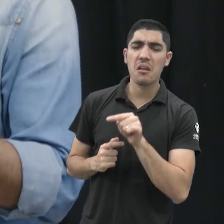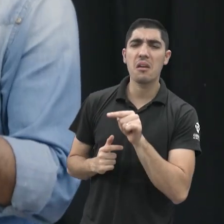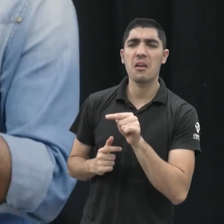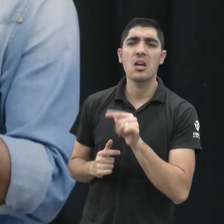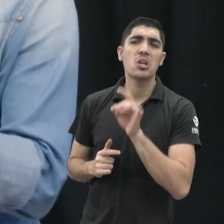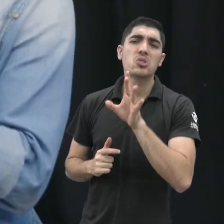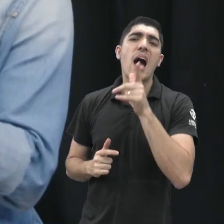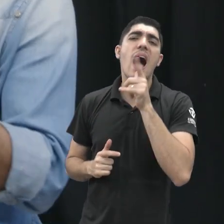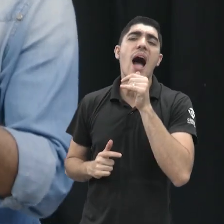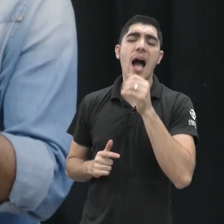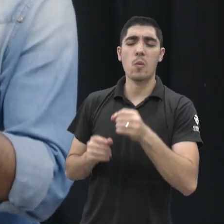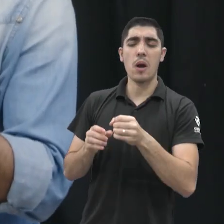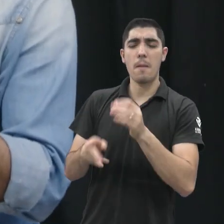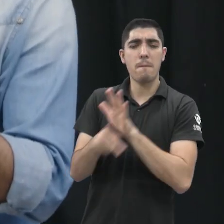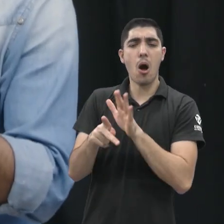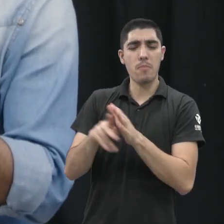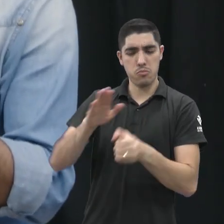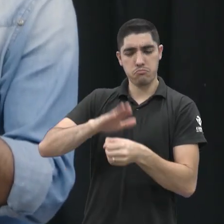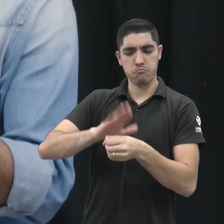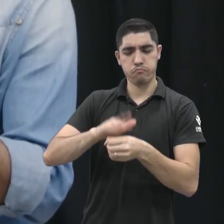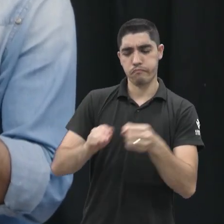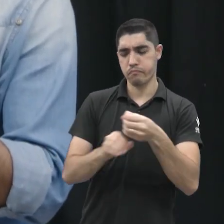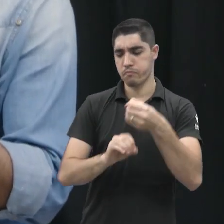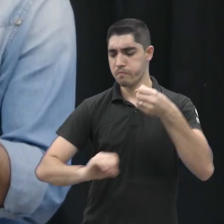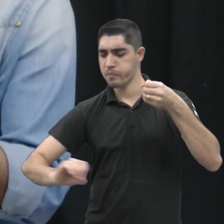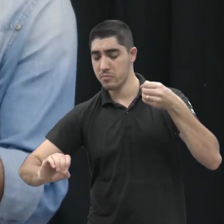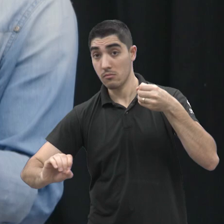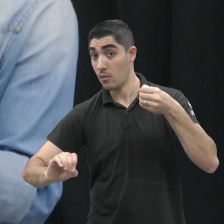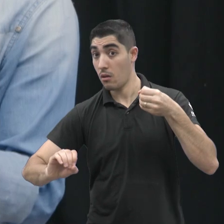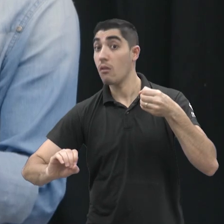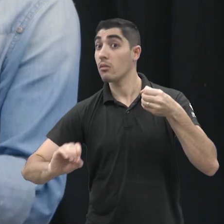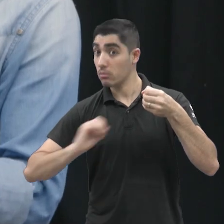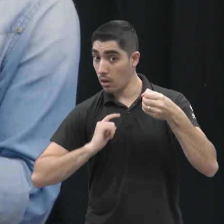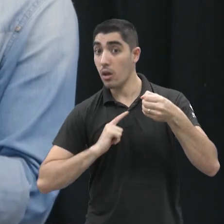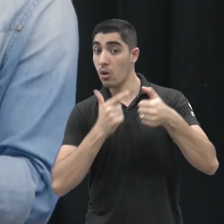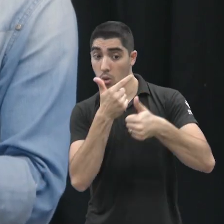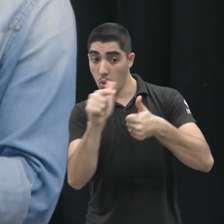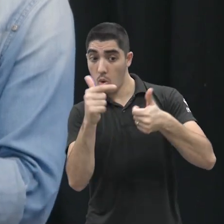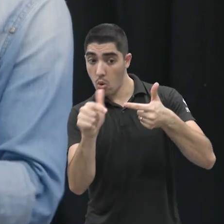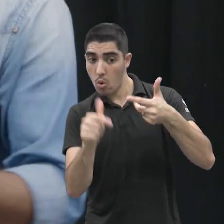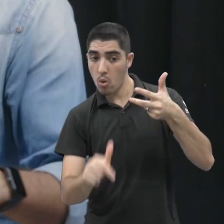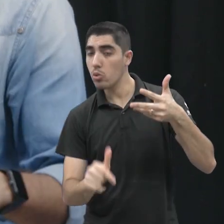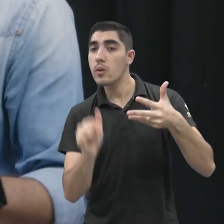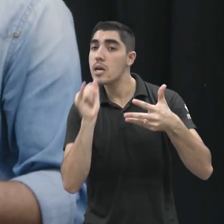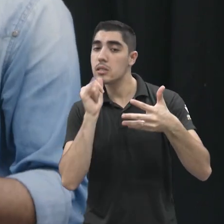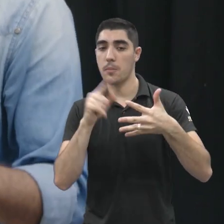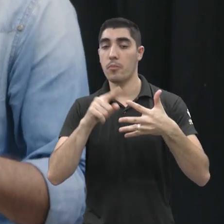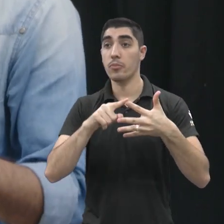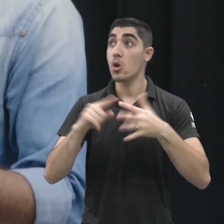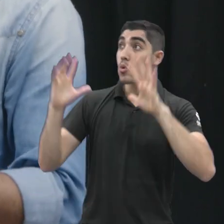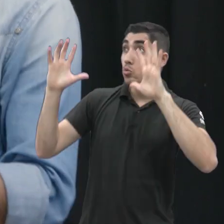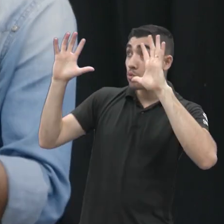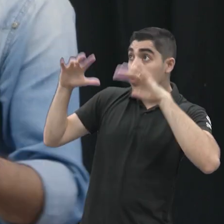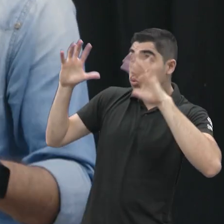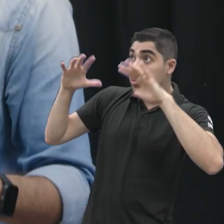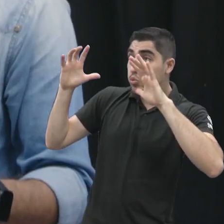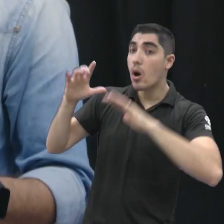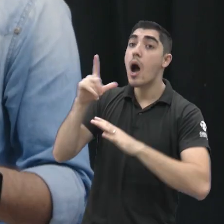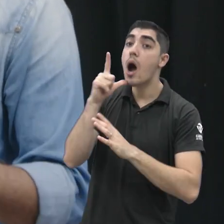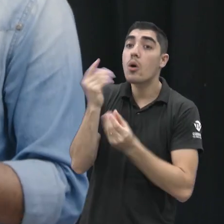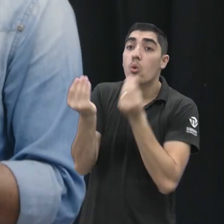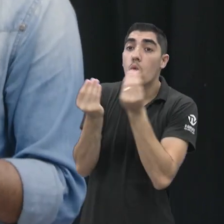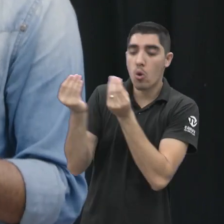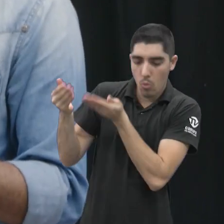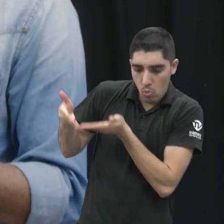encanada, mas tem outros tópicos, né, que compõem o saneamento também. Por exemplo, a drenagem, né, de águas pluviais, da água da